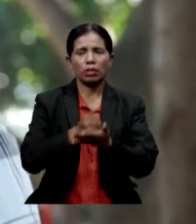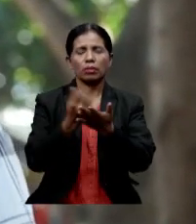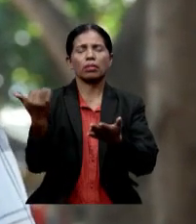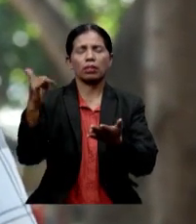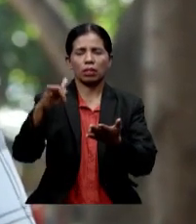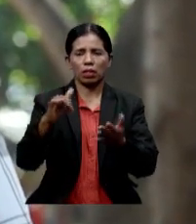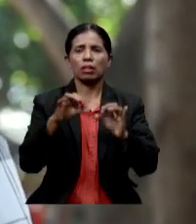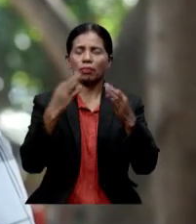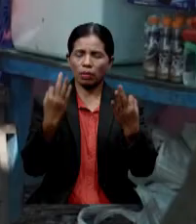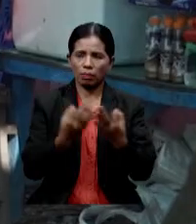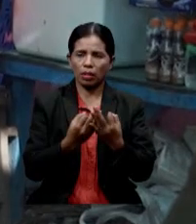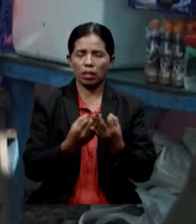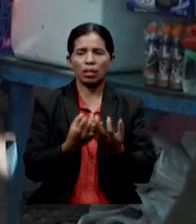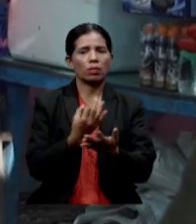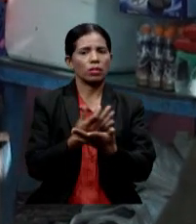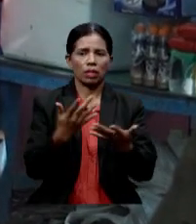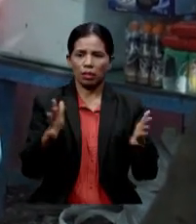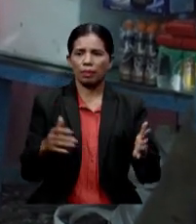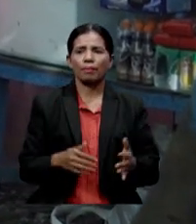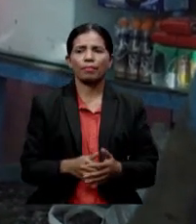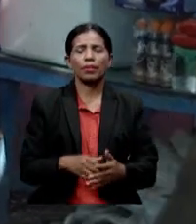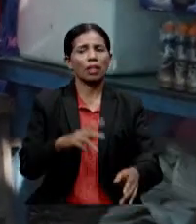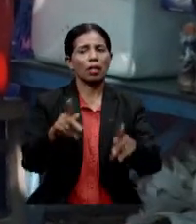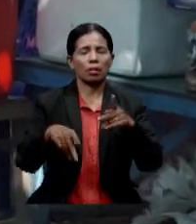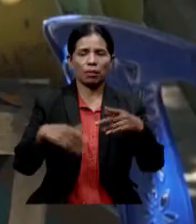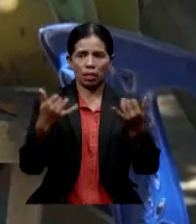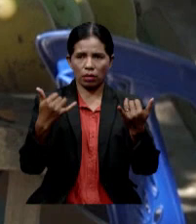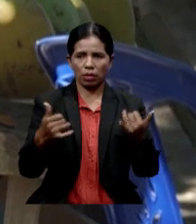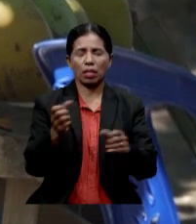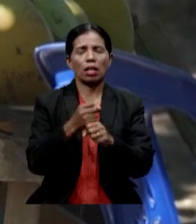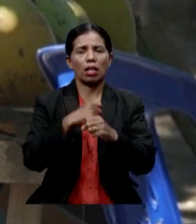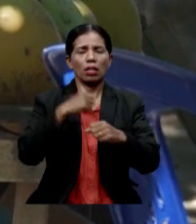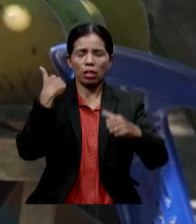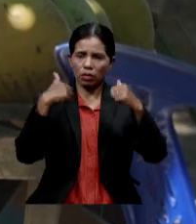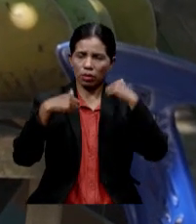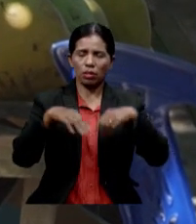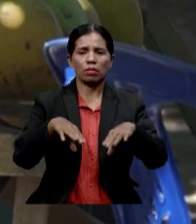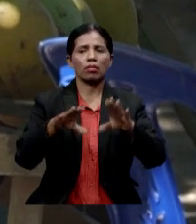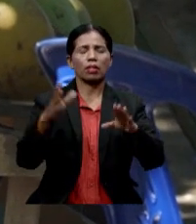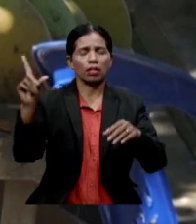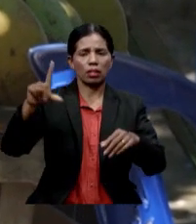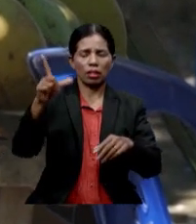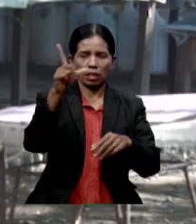malar mos lahetan. Total vendedor ne beda daun ne halau atividade negosiu ia largo le